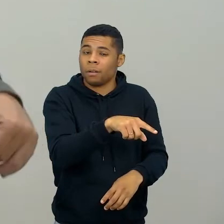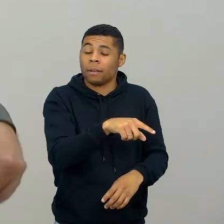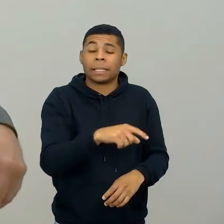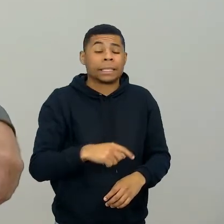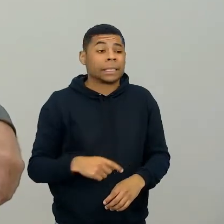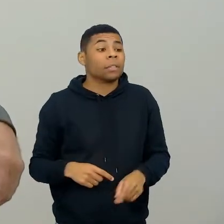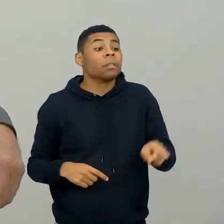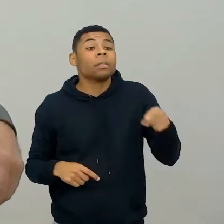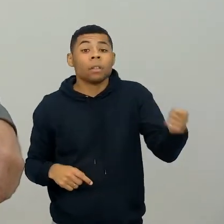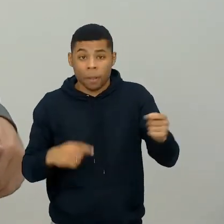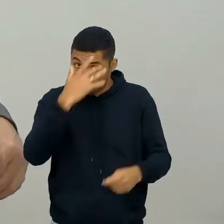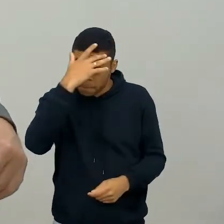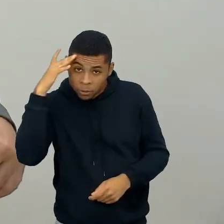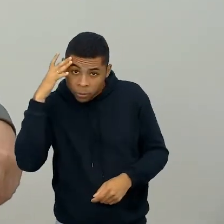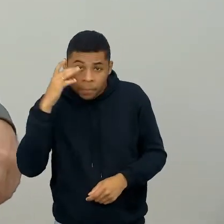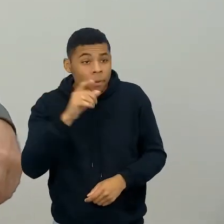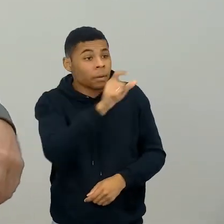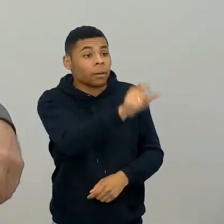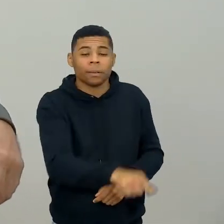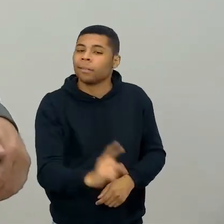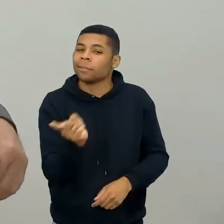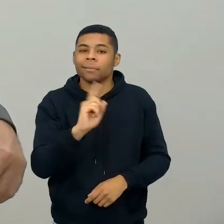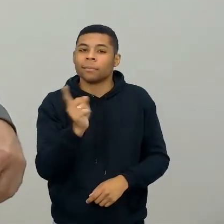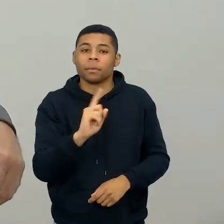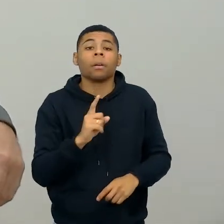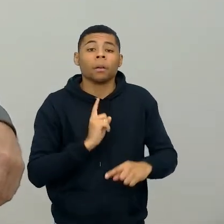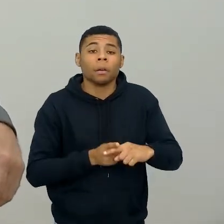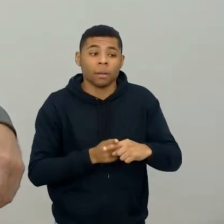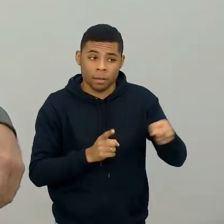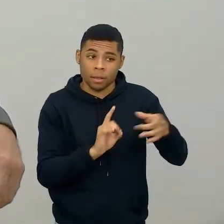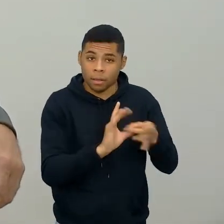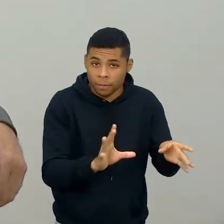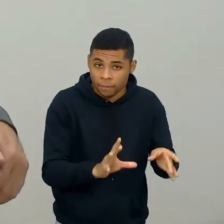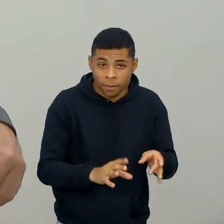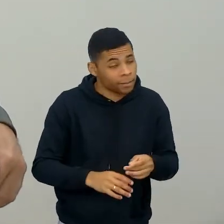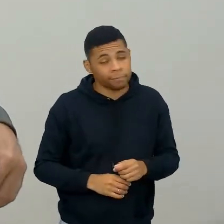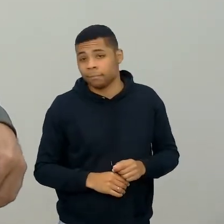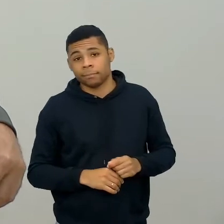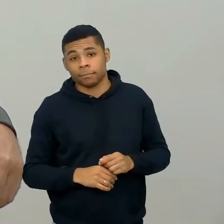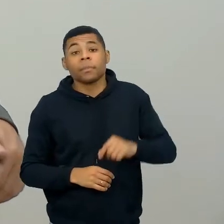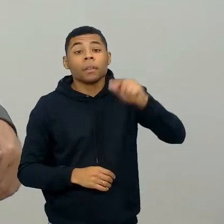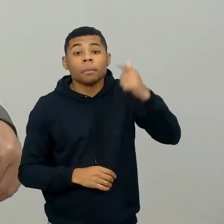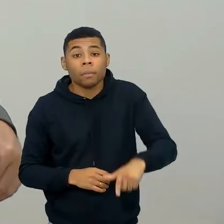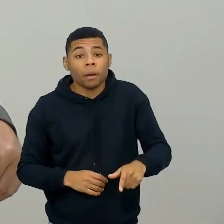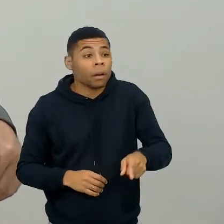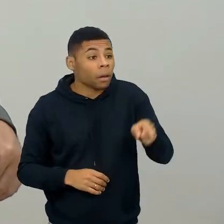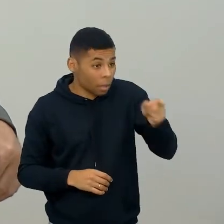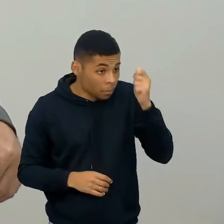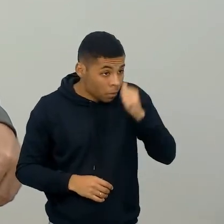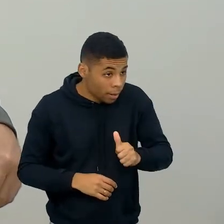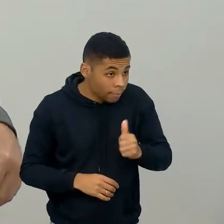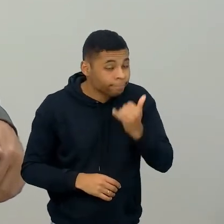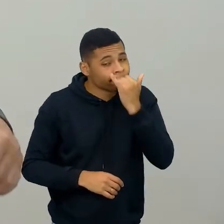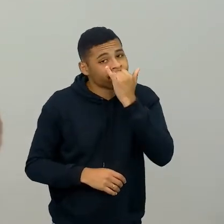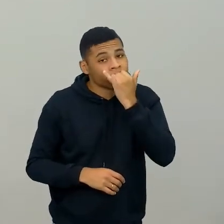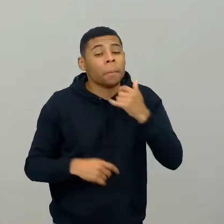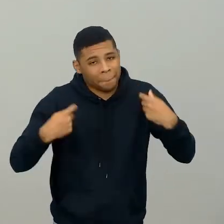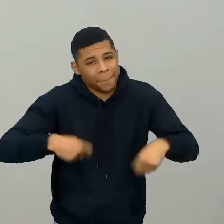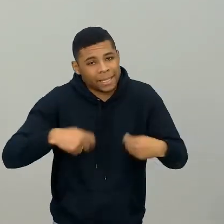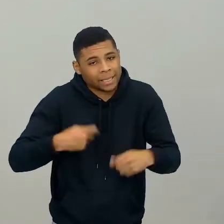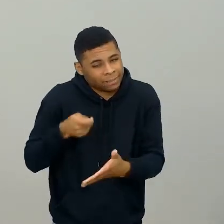pessoas? Você sabia que os gregos sustentavam sua economia através de